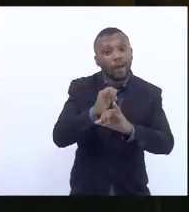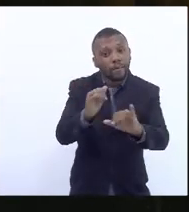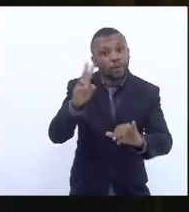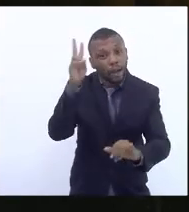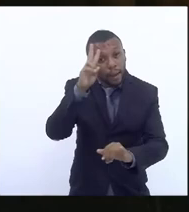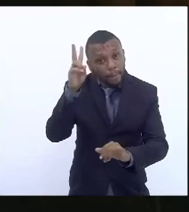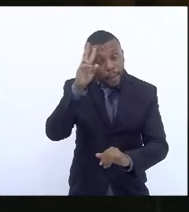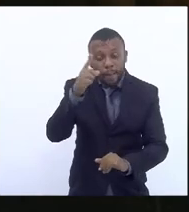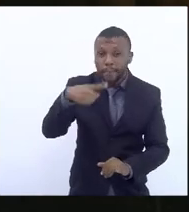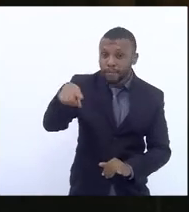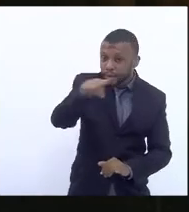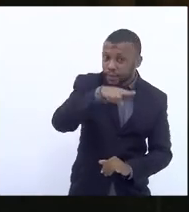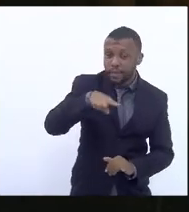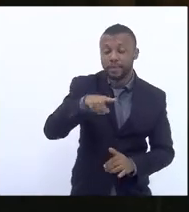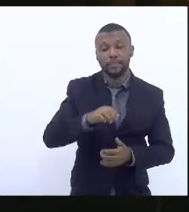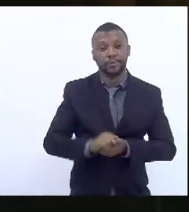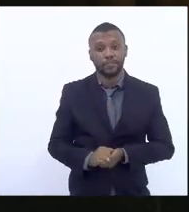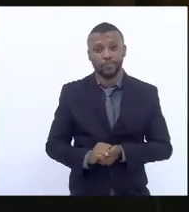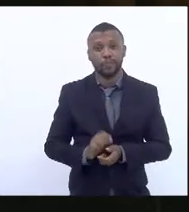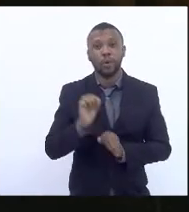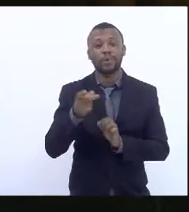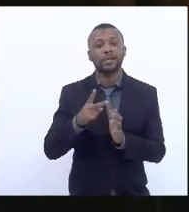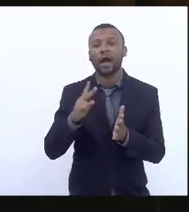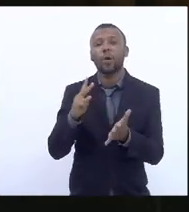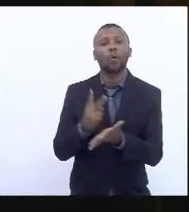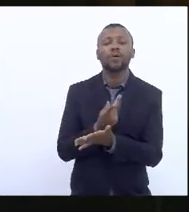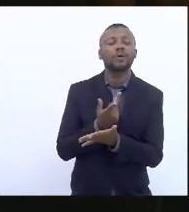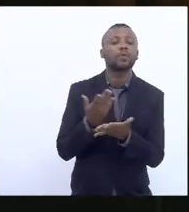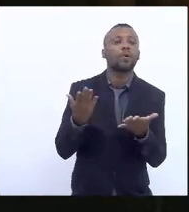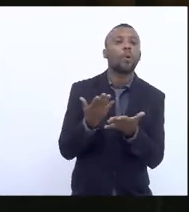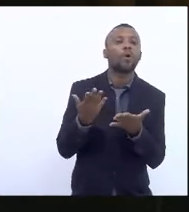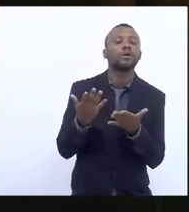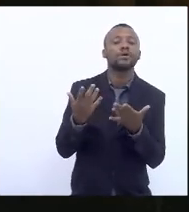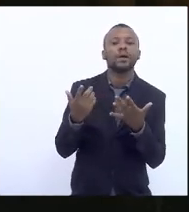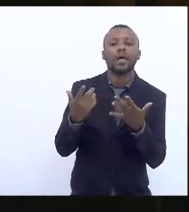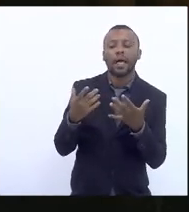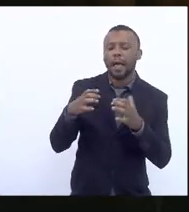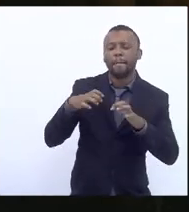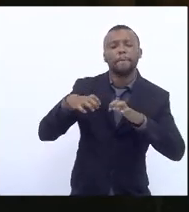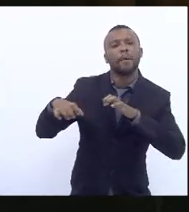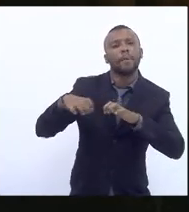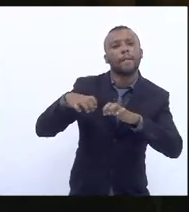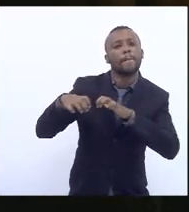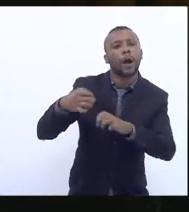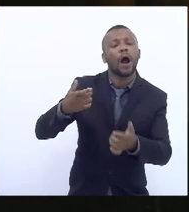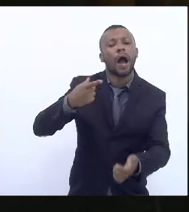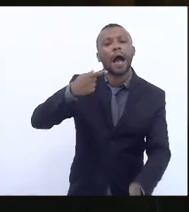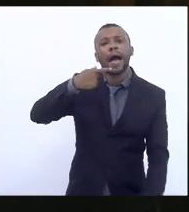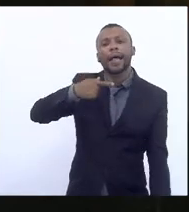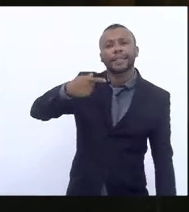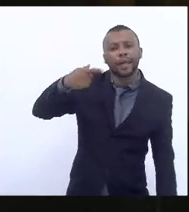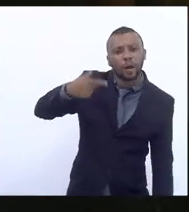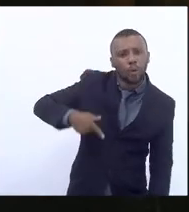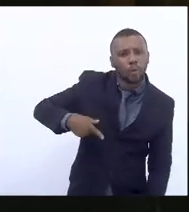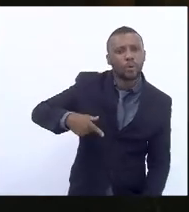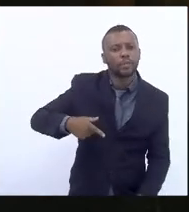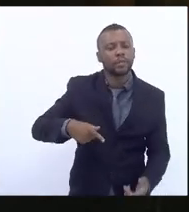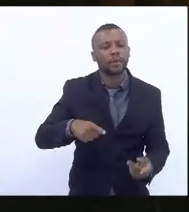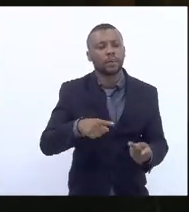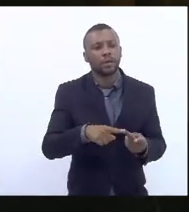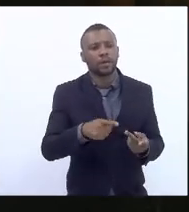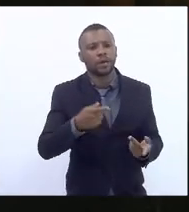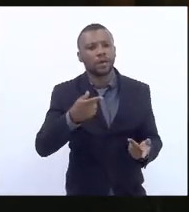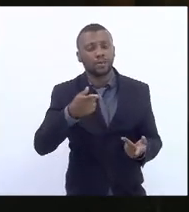vocês, é o que está acontecendo na Rússia, É o que está acontecendo com